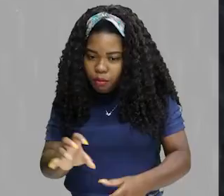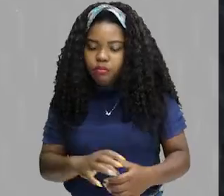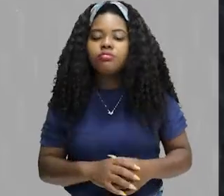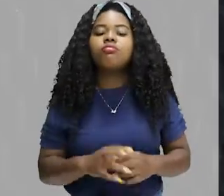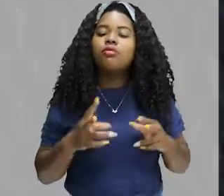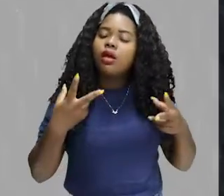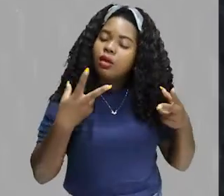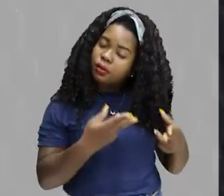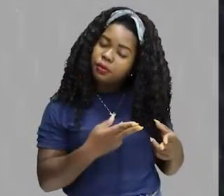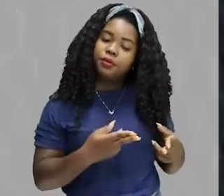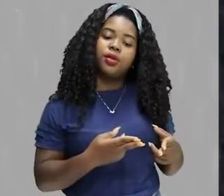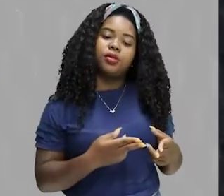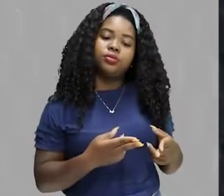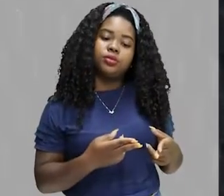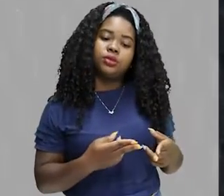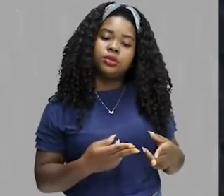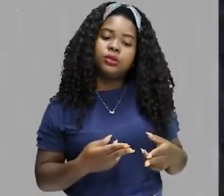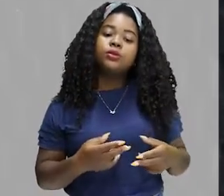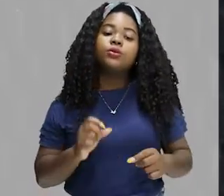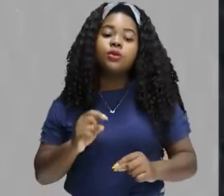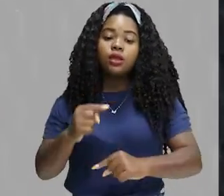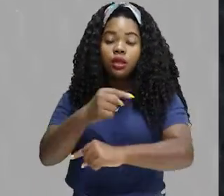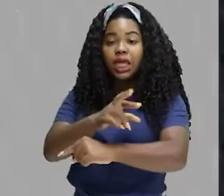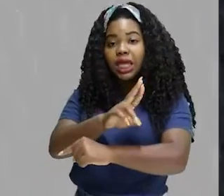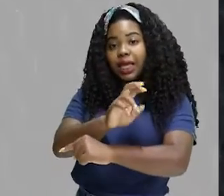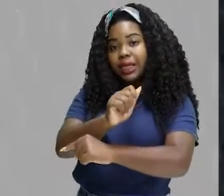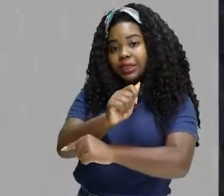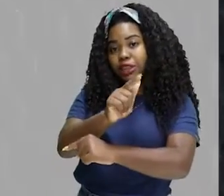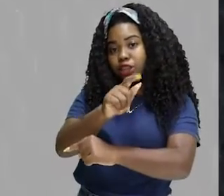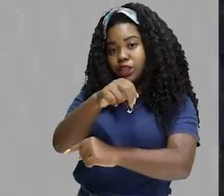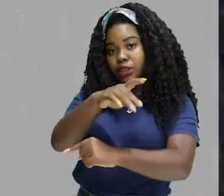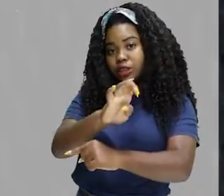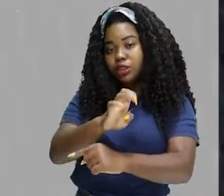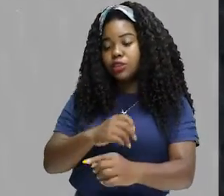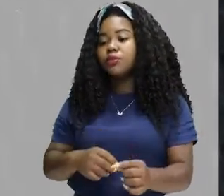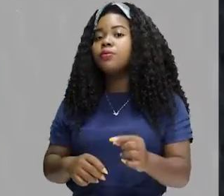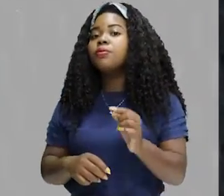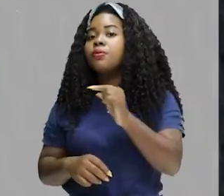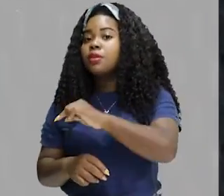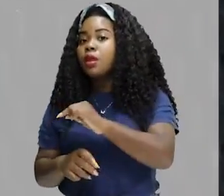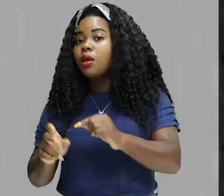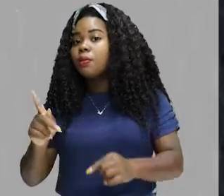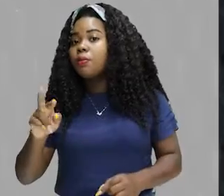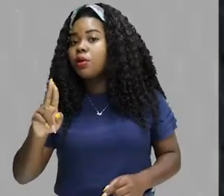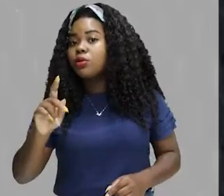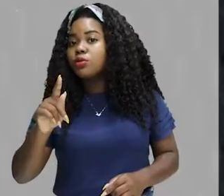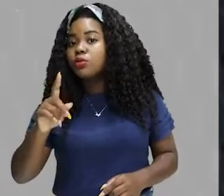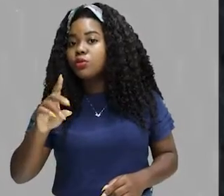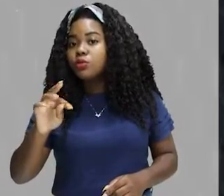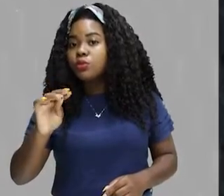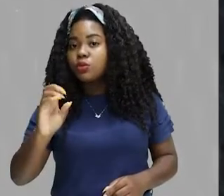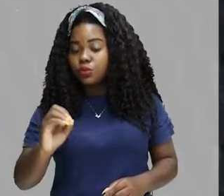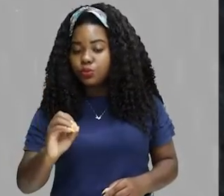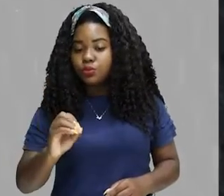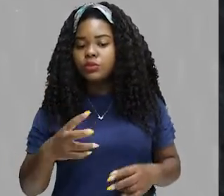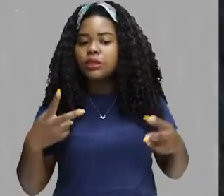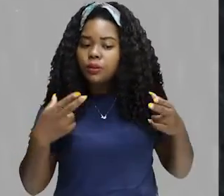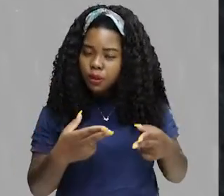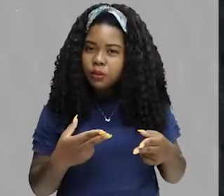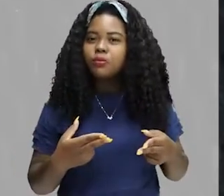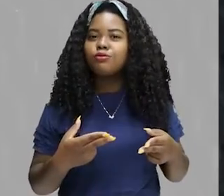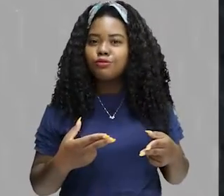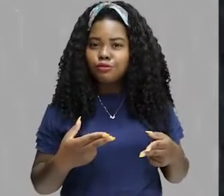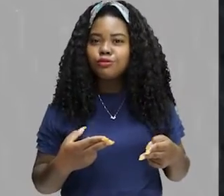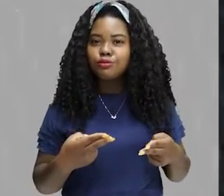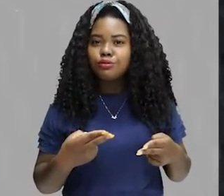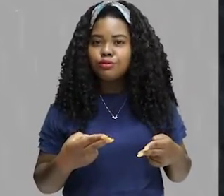nos reagentes e nos produtos. Então, a quantidade de átomos nos reagentes deve ser igual à quantidade